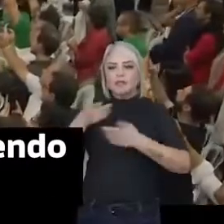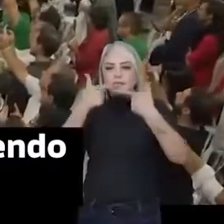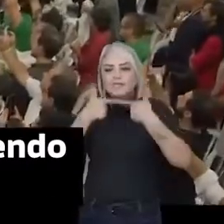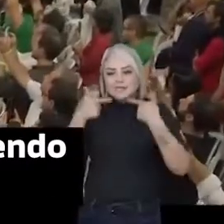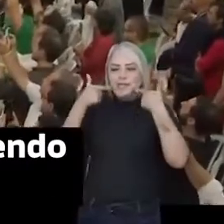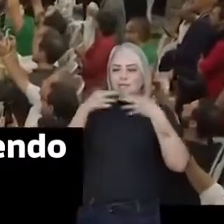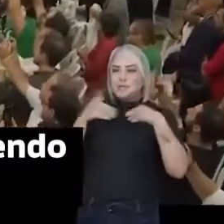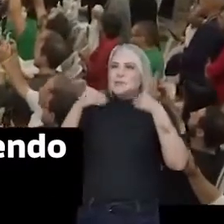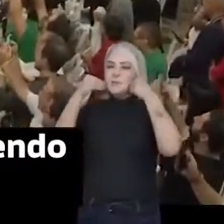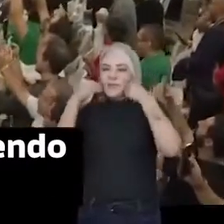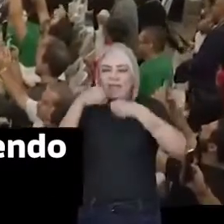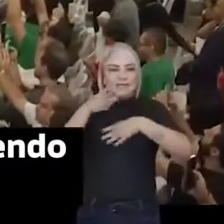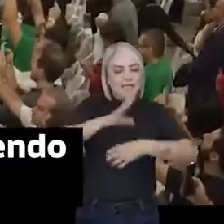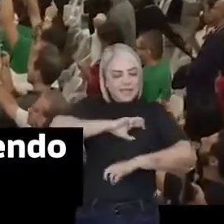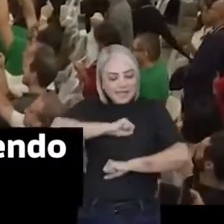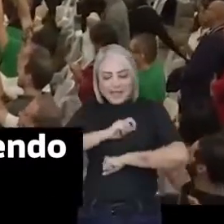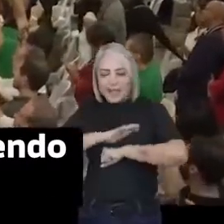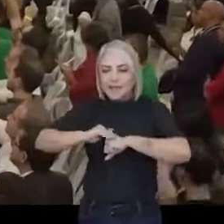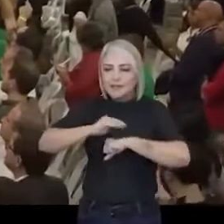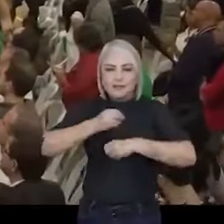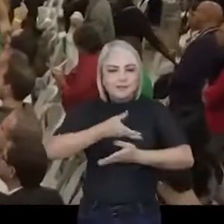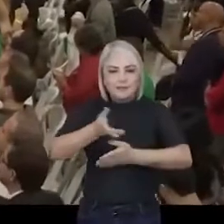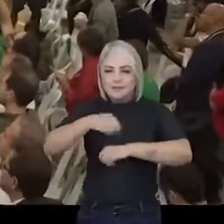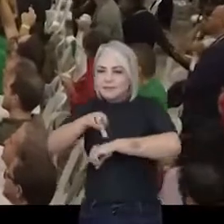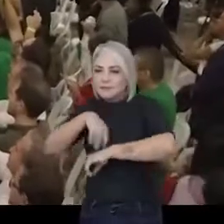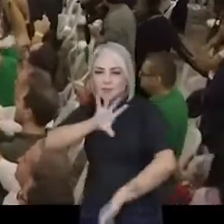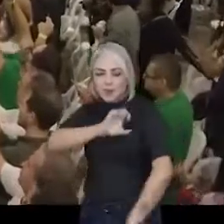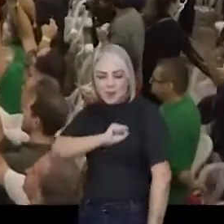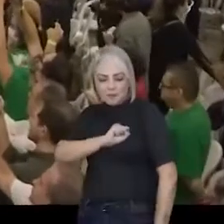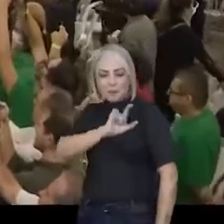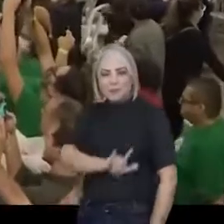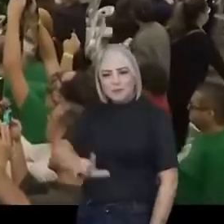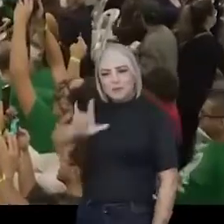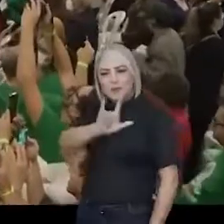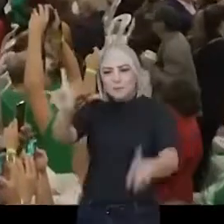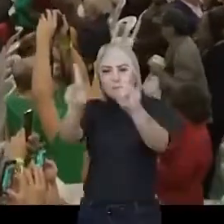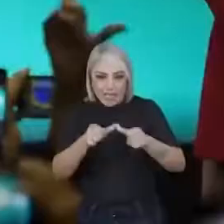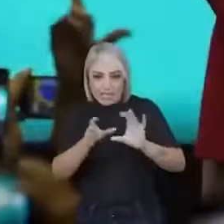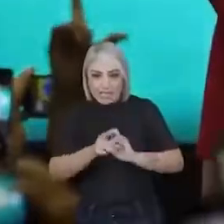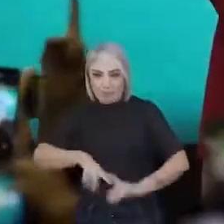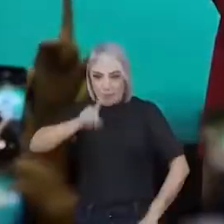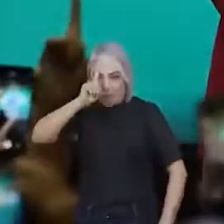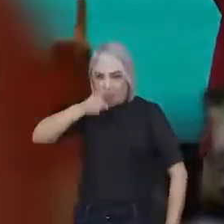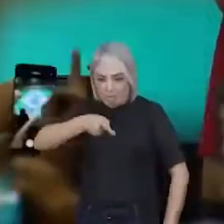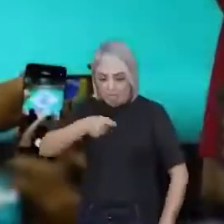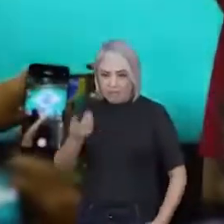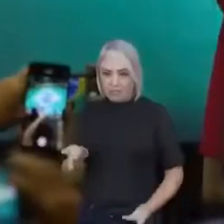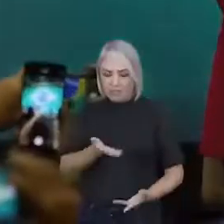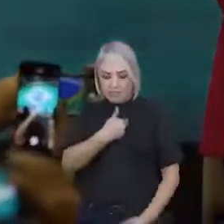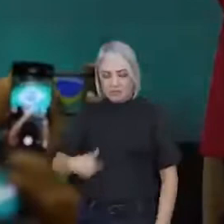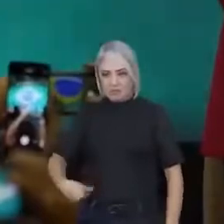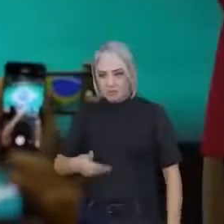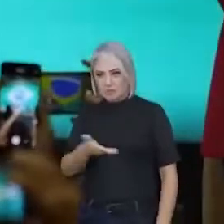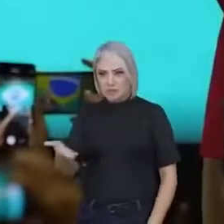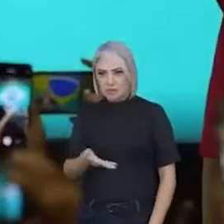distribuindo carinho, distribuindo amor, distribuindo paz e criando harmonia. No fundo do